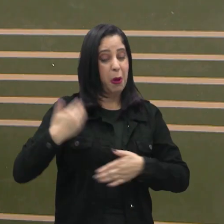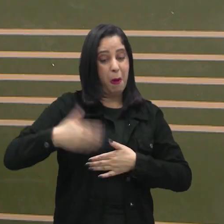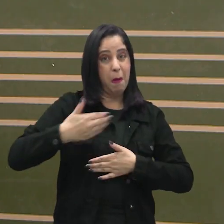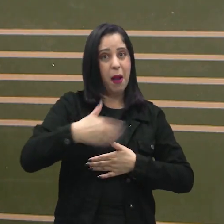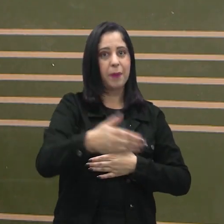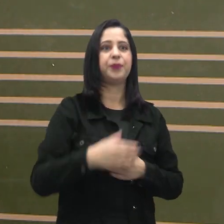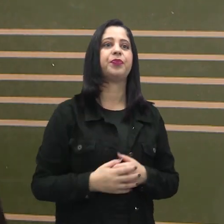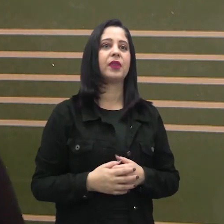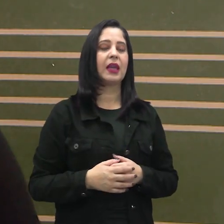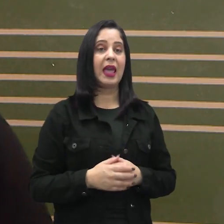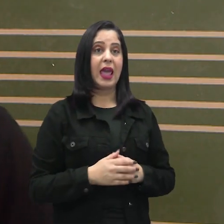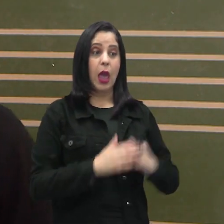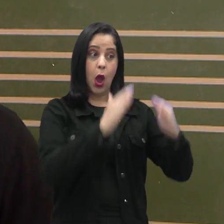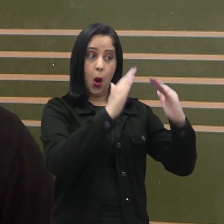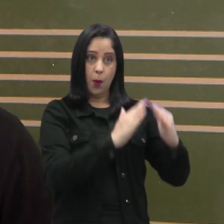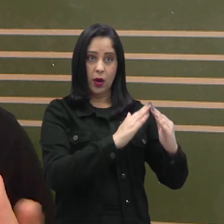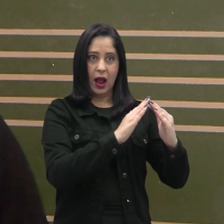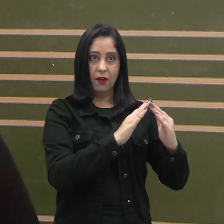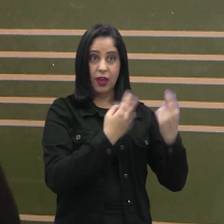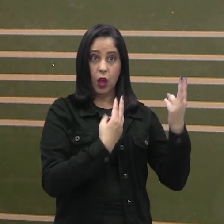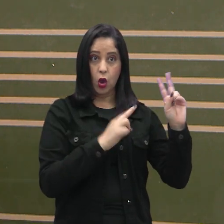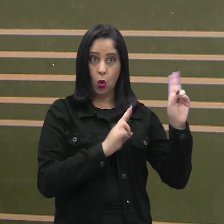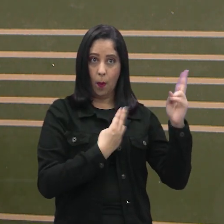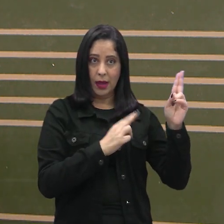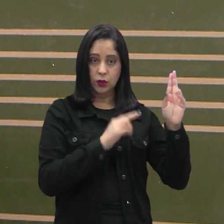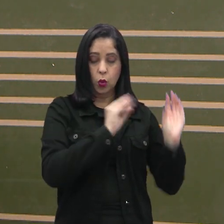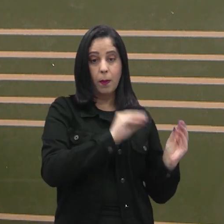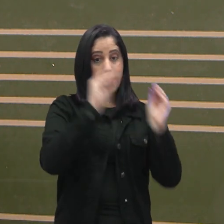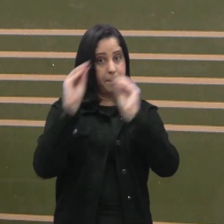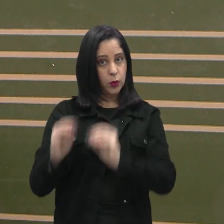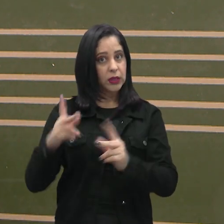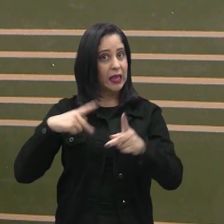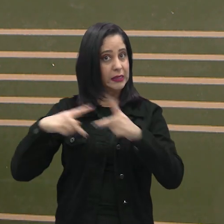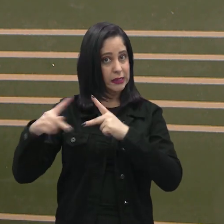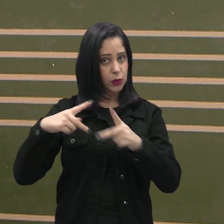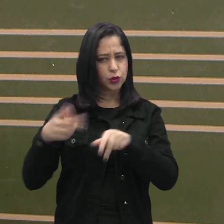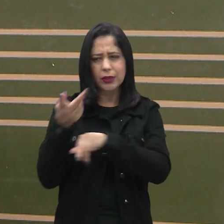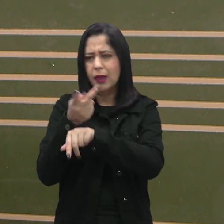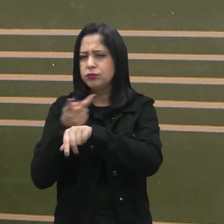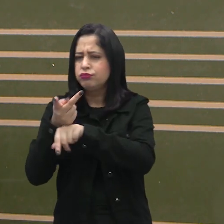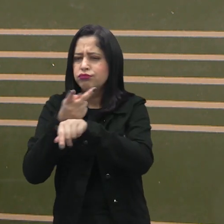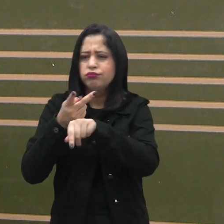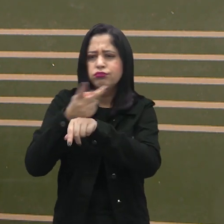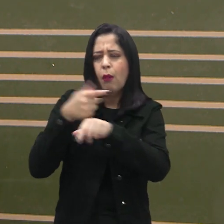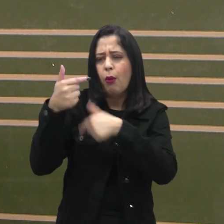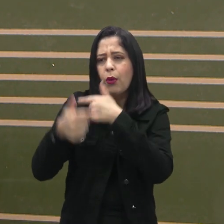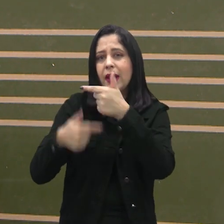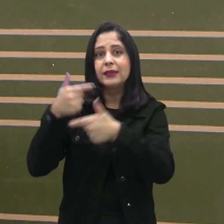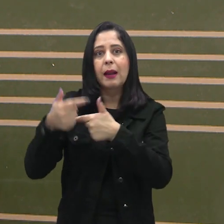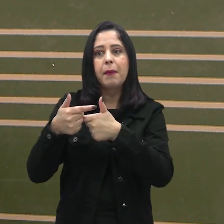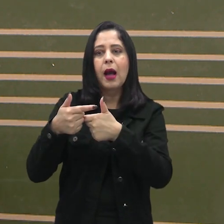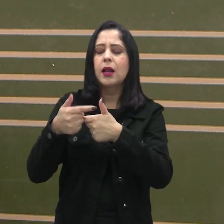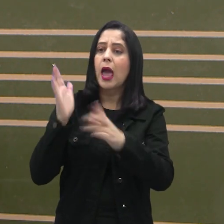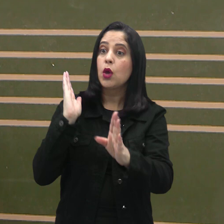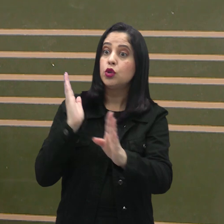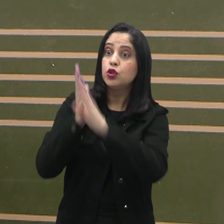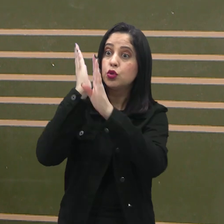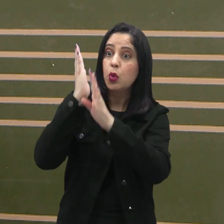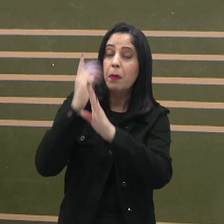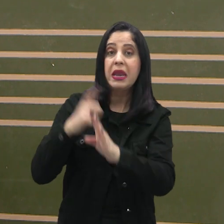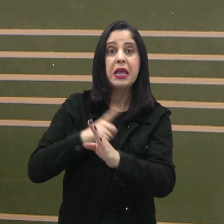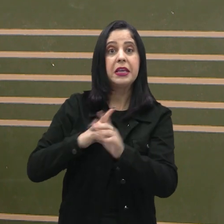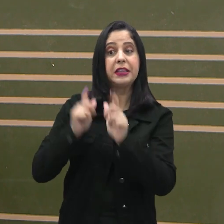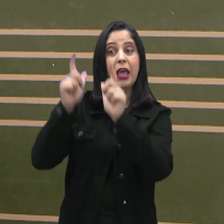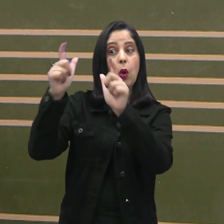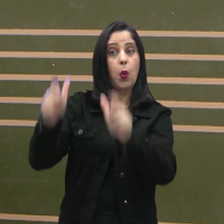mais. Saí de Ubatuba, né, e vim para São José à procura de trabalho mesmo, né. E cheguei aqui, eu soube que tinha uma vaga em